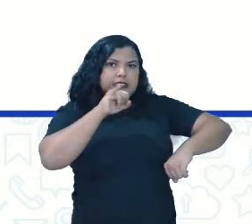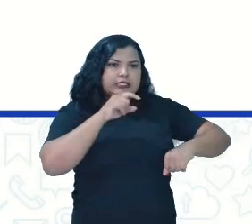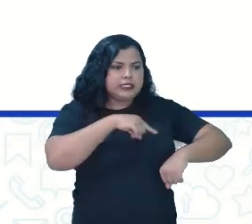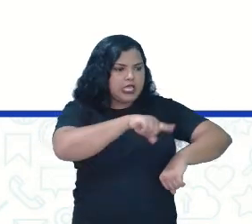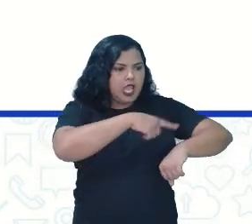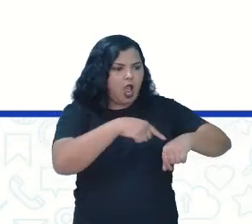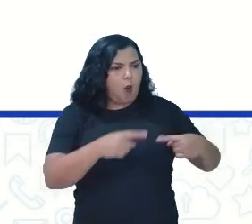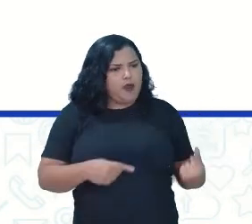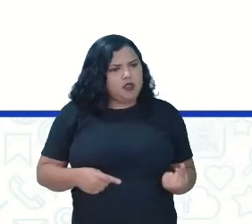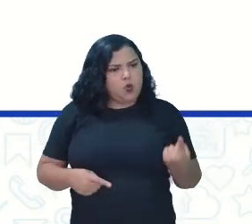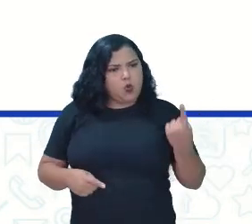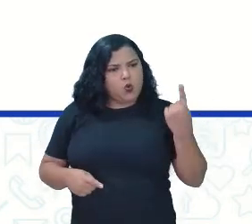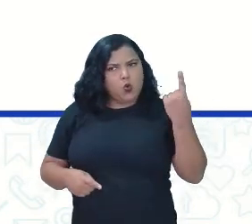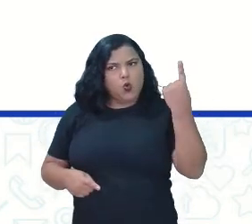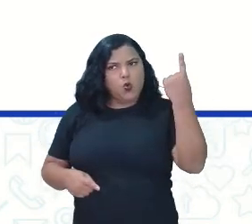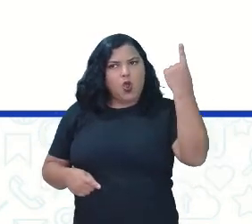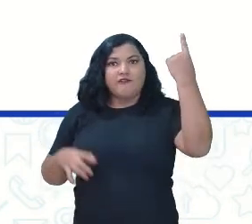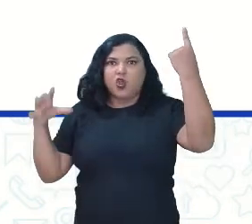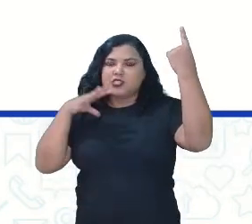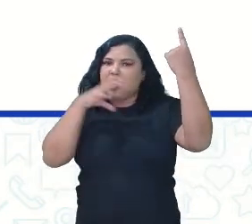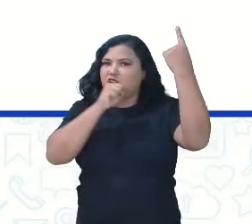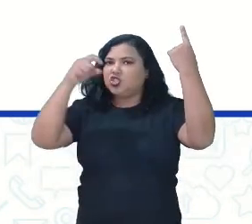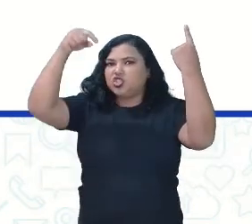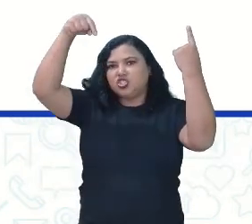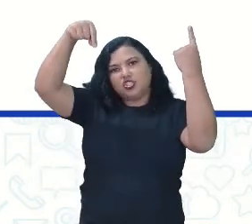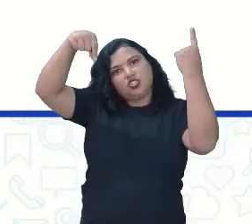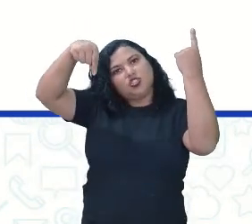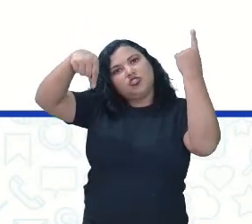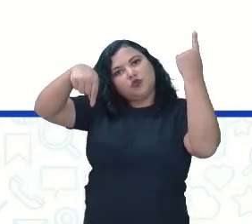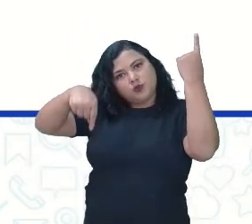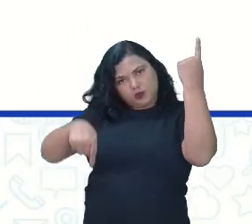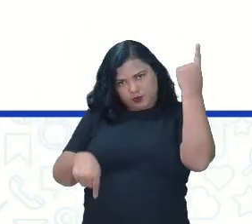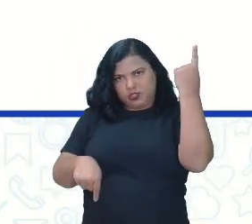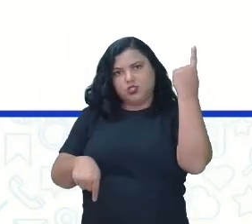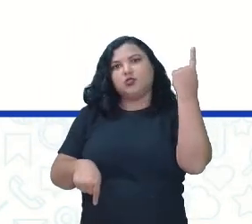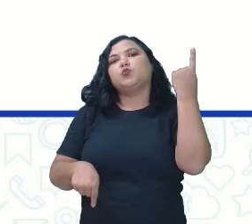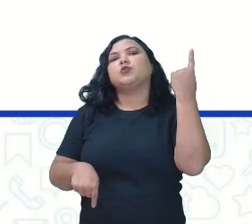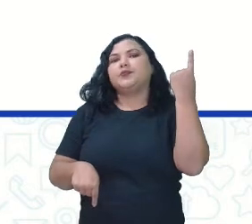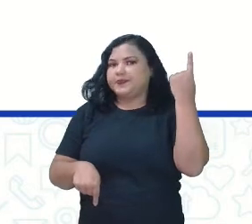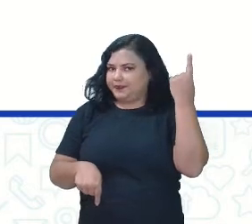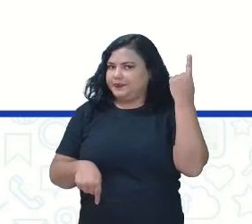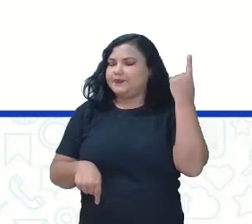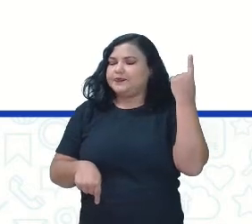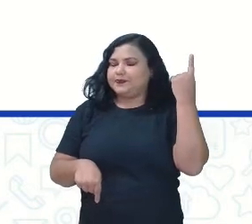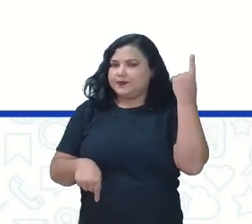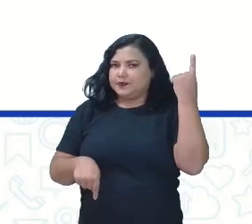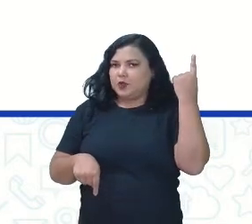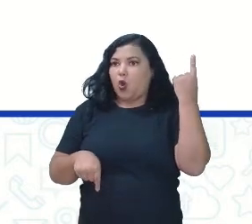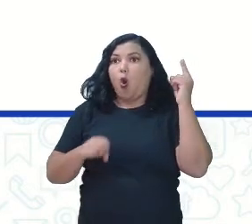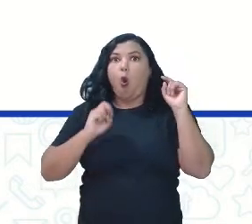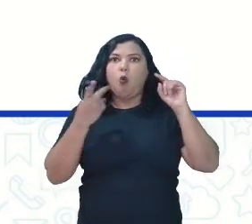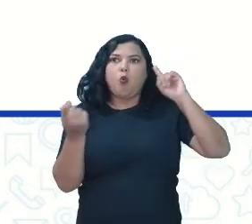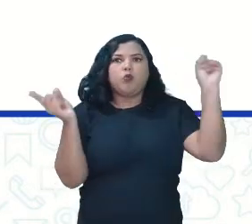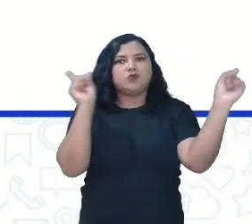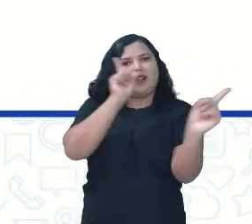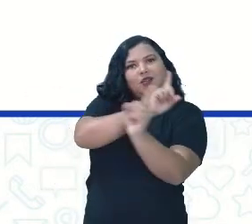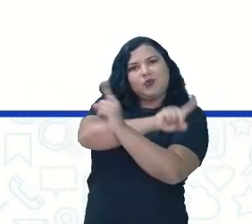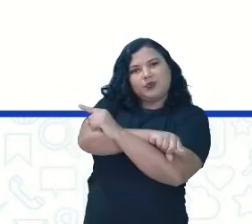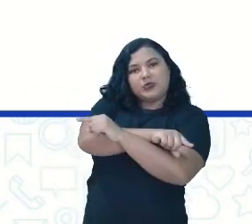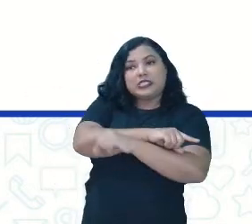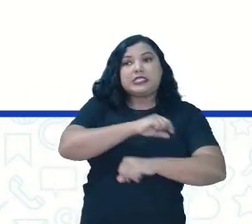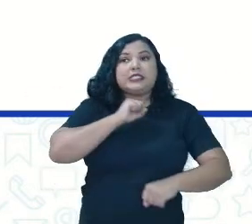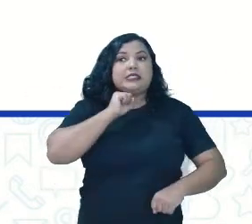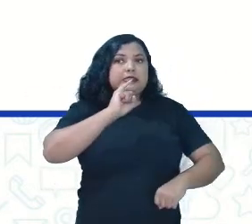que eu aumento esse tempo, certo? A velocidade ela faz o quê? Ela diminui, beleza? E ao passo que